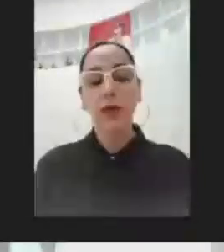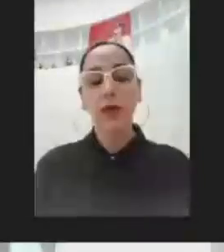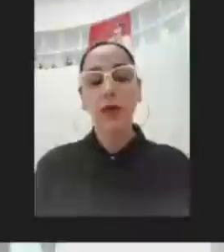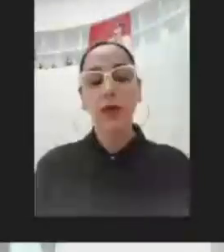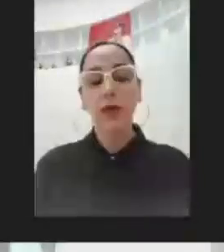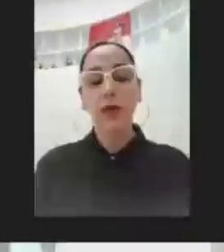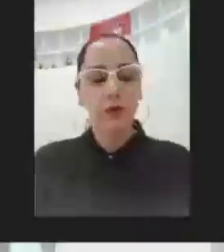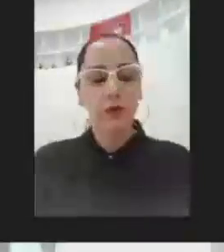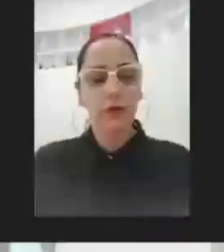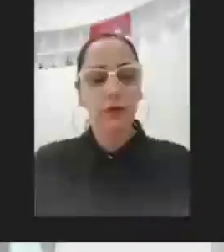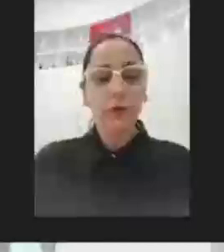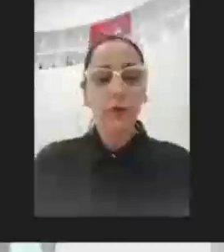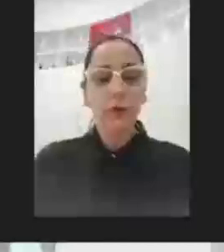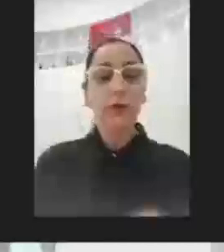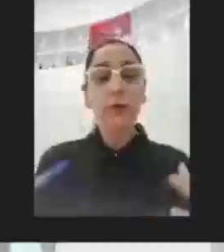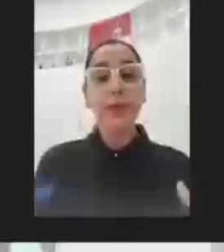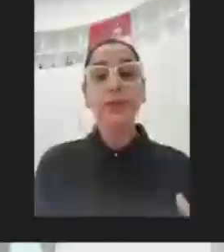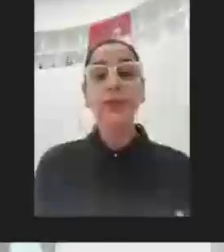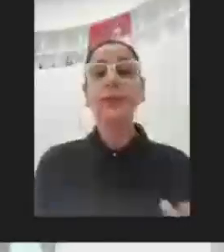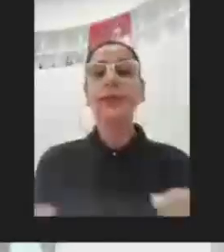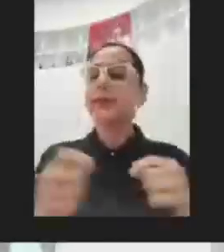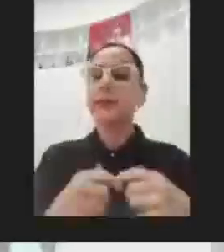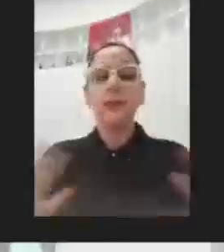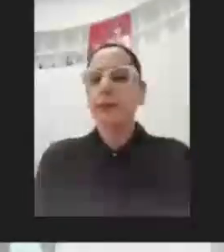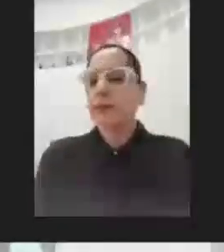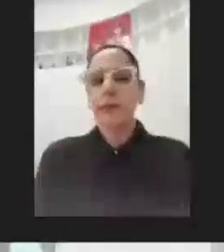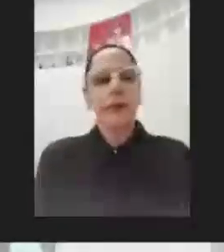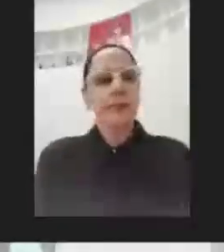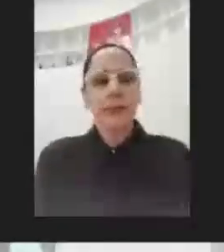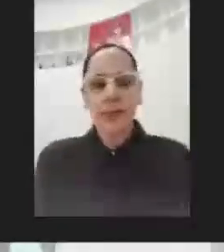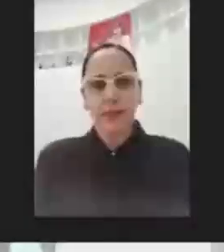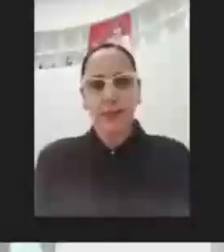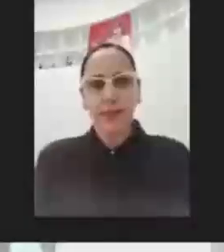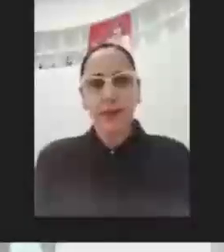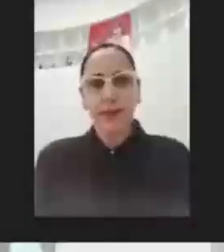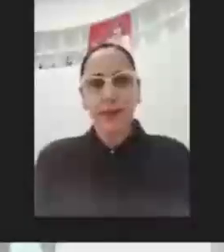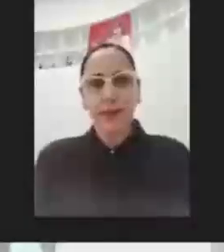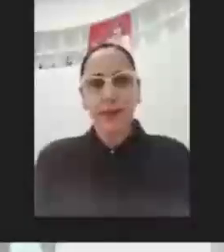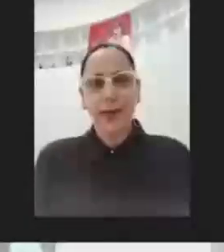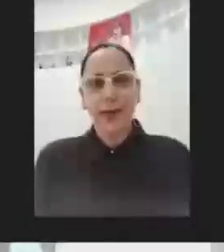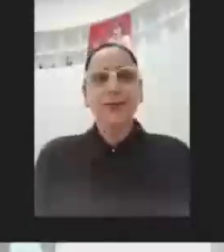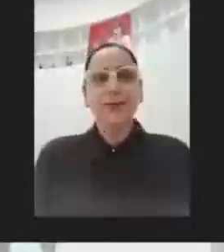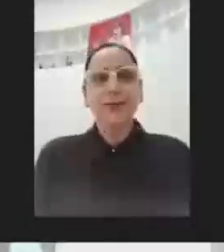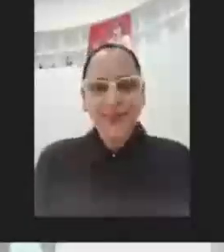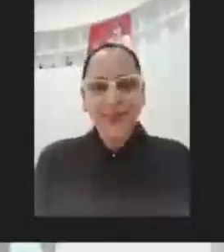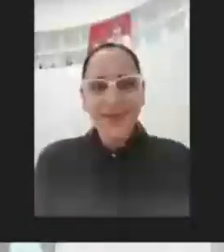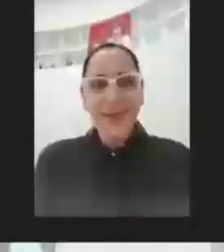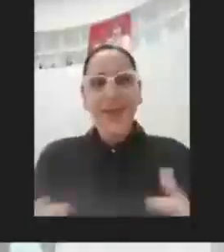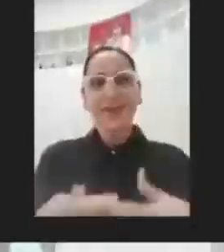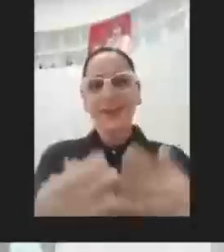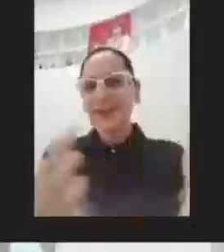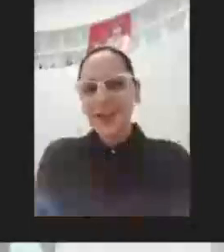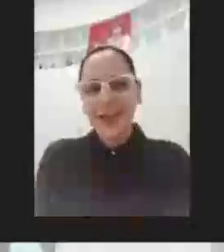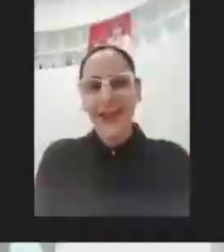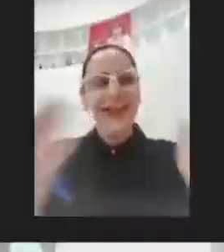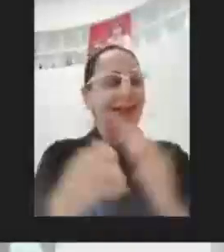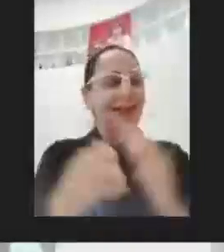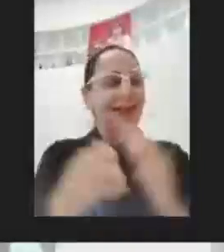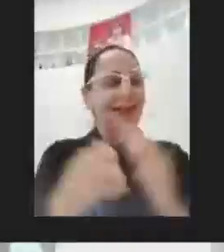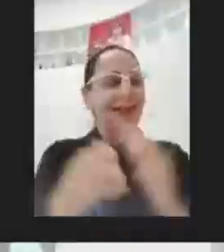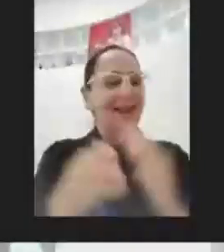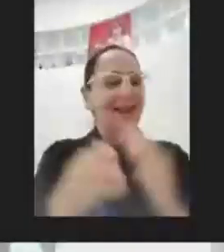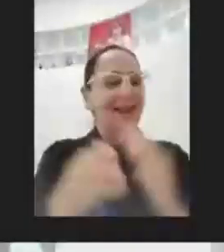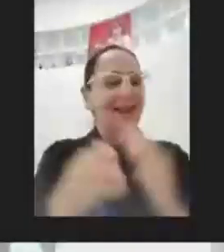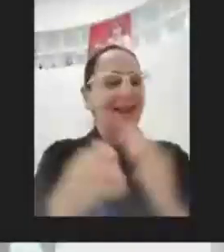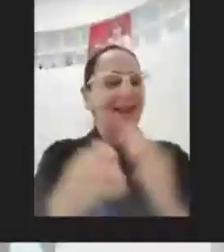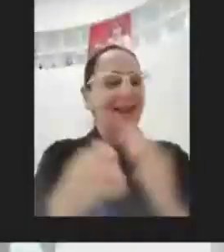prático, respeito pelas pessoas, né? O bebezinho, ele tem dificuldade de ganhar peso. Às vezes, ele vai